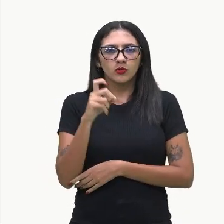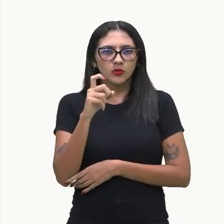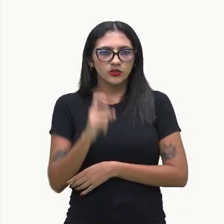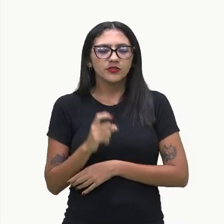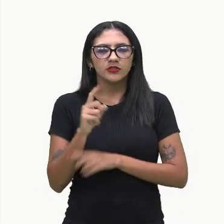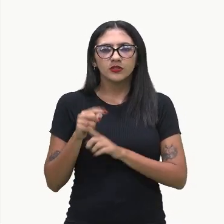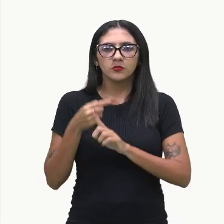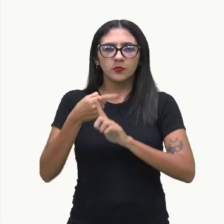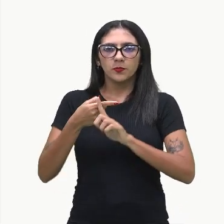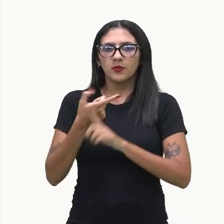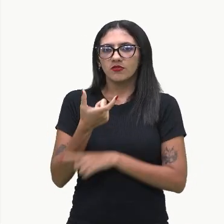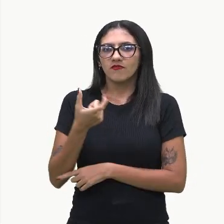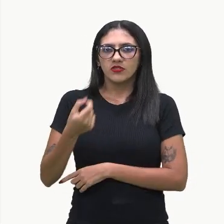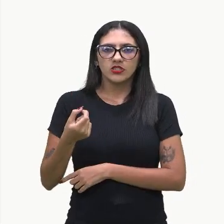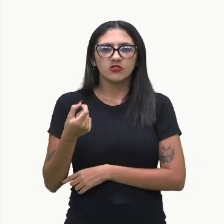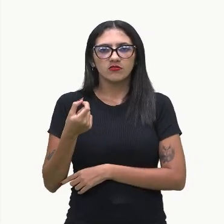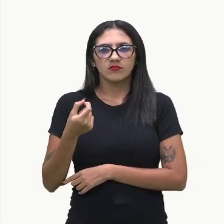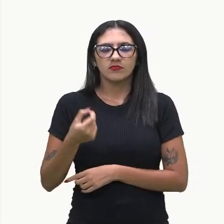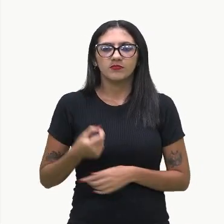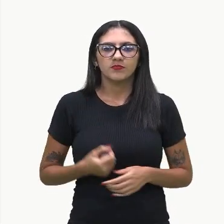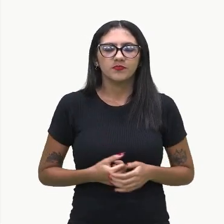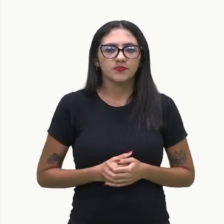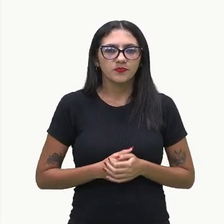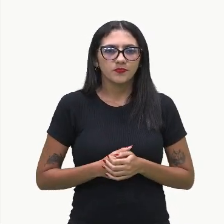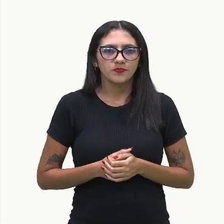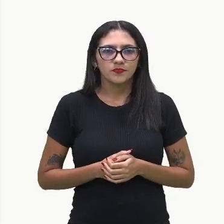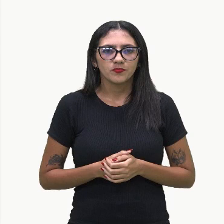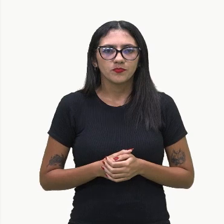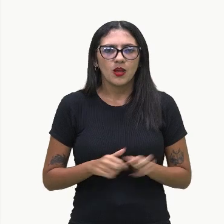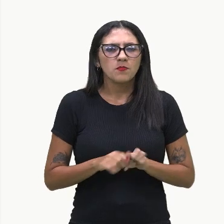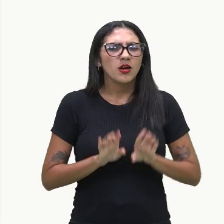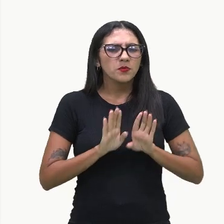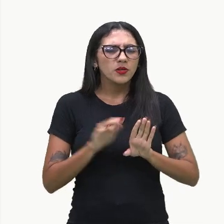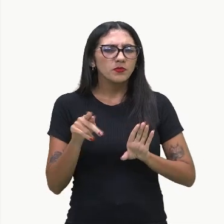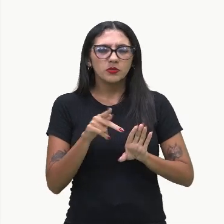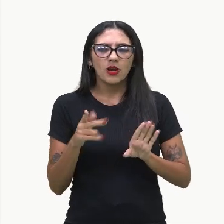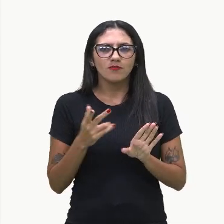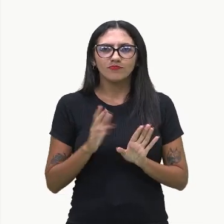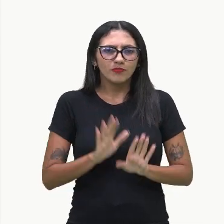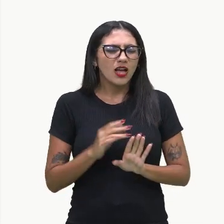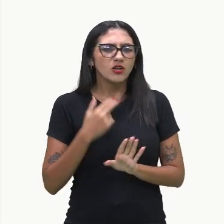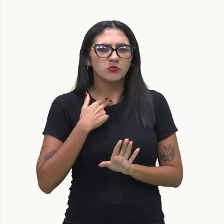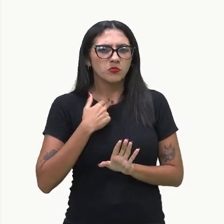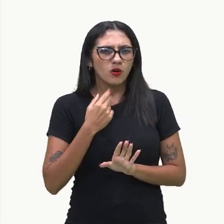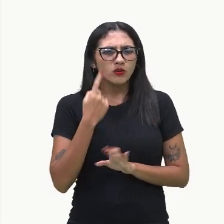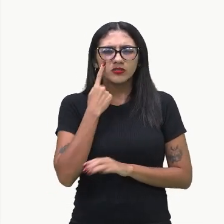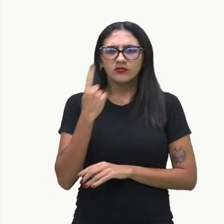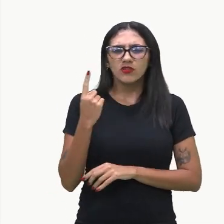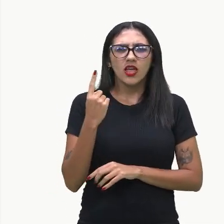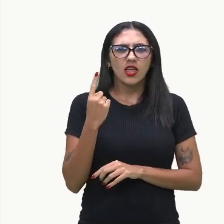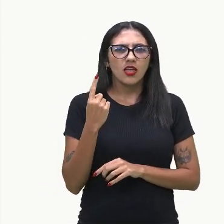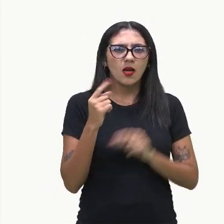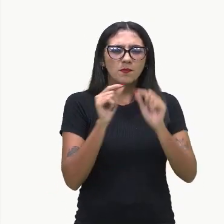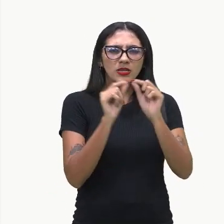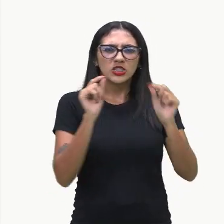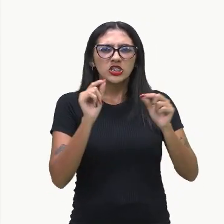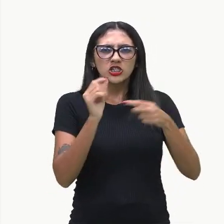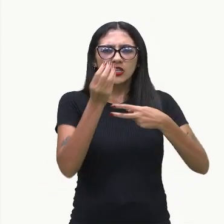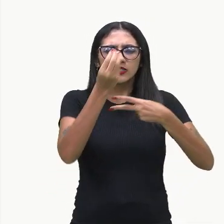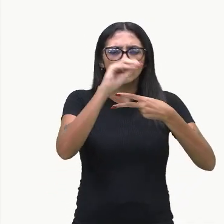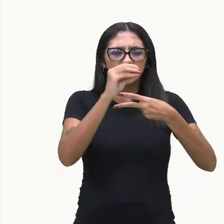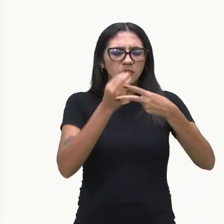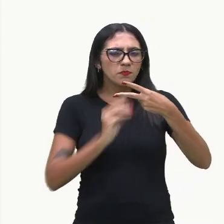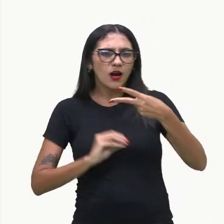mede 2x mais 20 graus. Mas, professora, não pode. Olha a medida deste ângulo e olha a